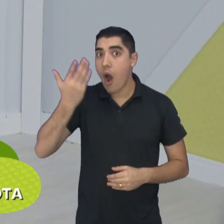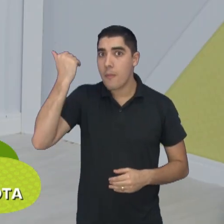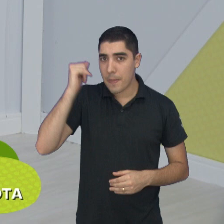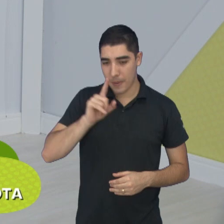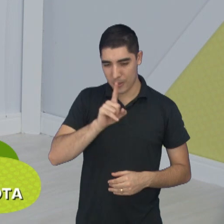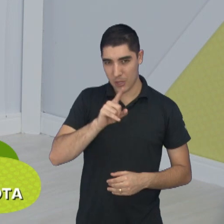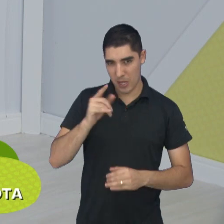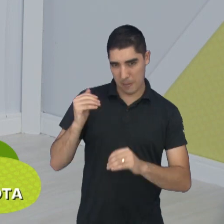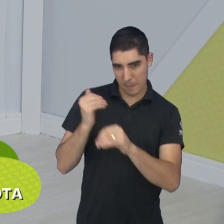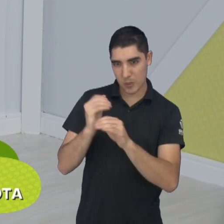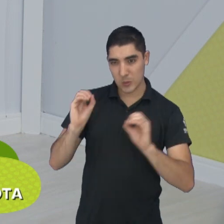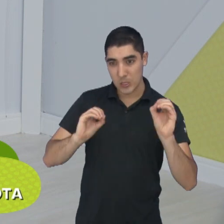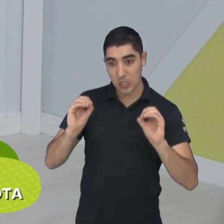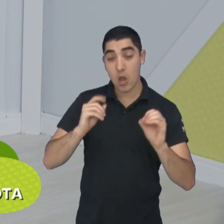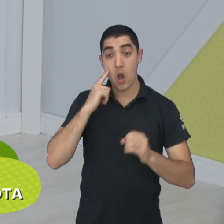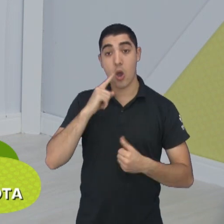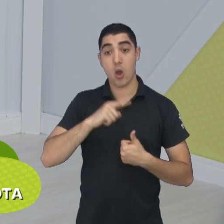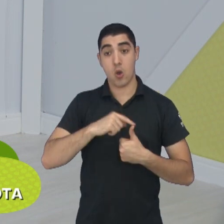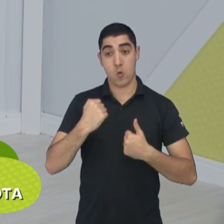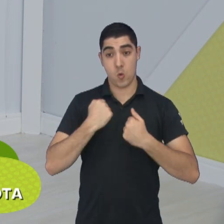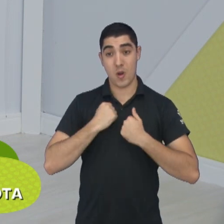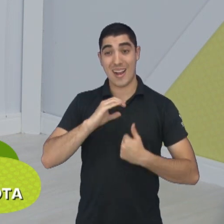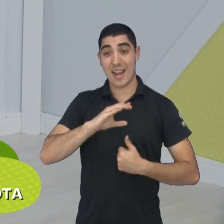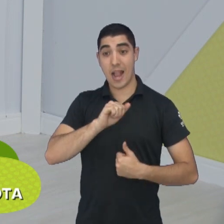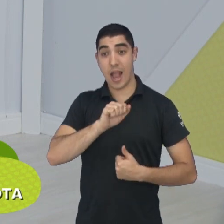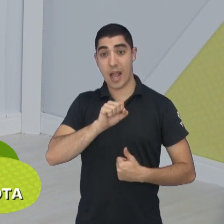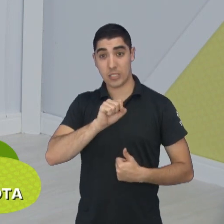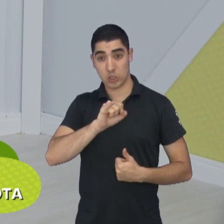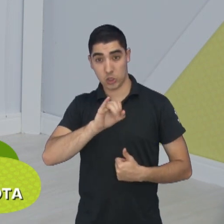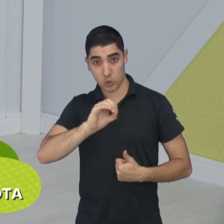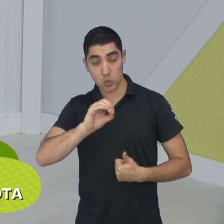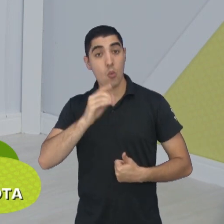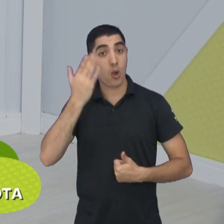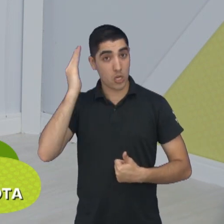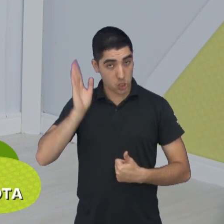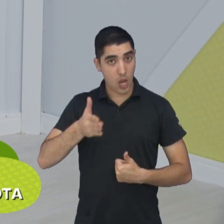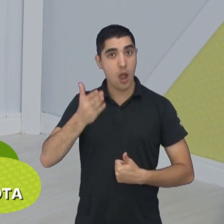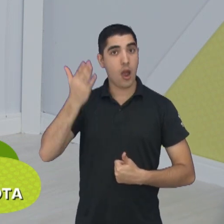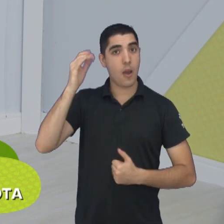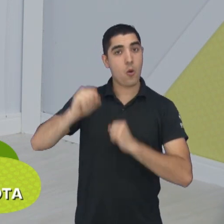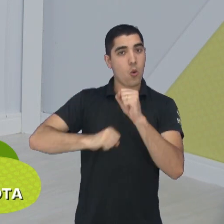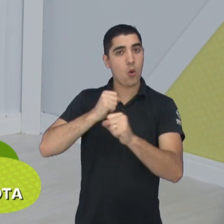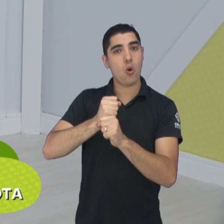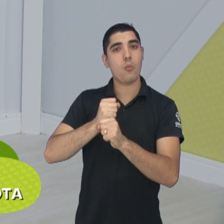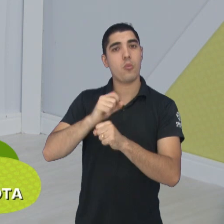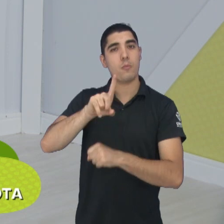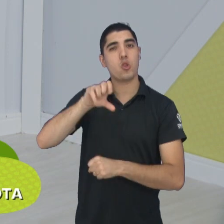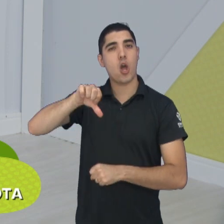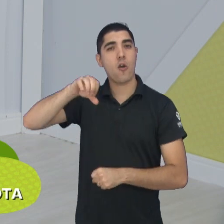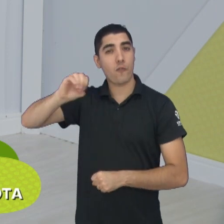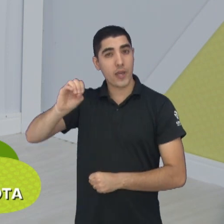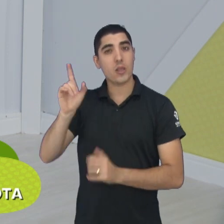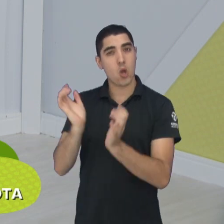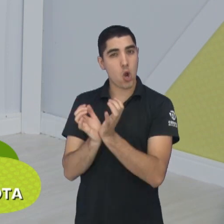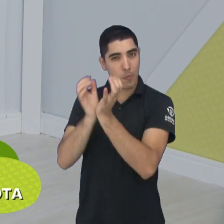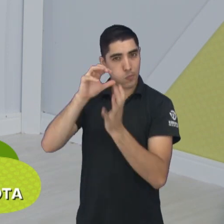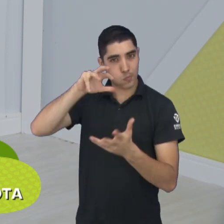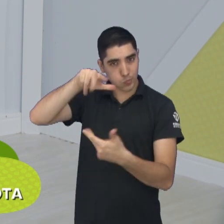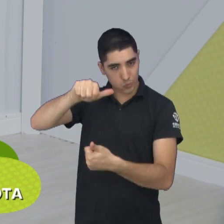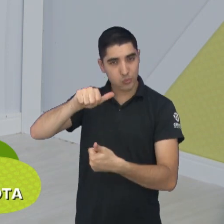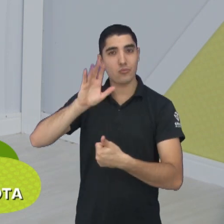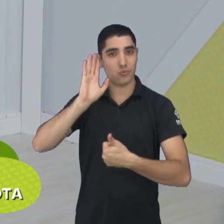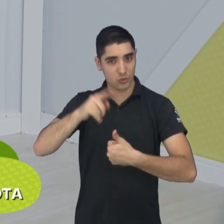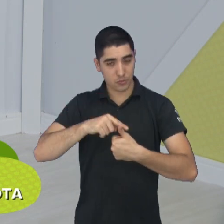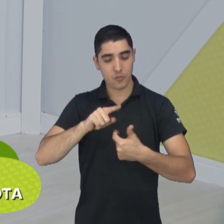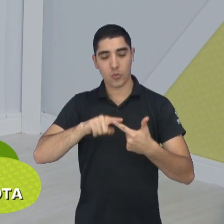0-0 com o São José. O Acácio no gol, terceiro goleiro da Copa de 90, esteve lá com o elenco do São José. Não era pra estar, mas tava, né?